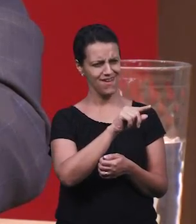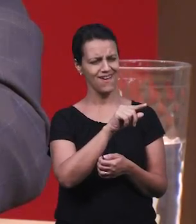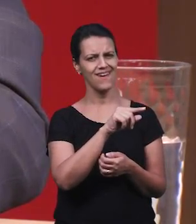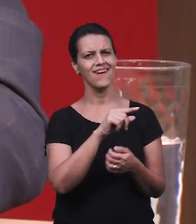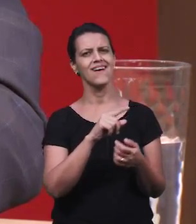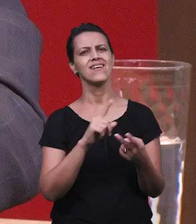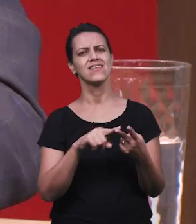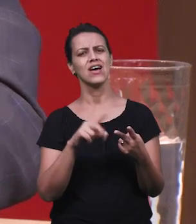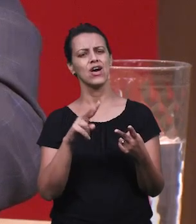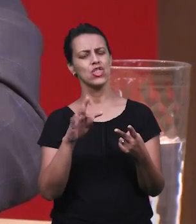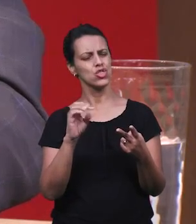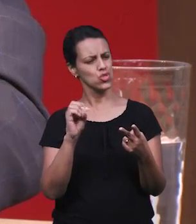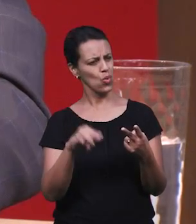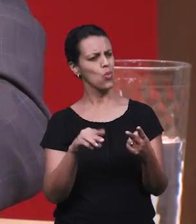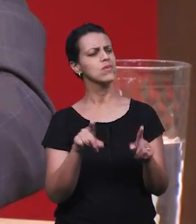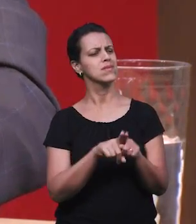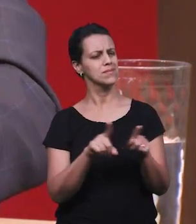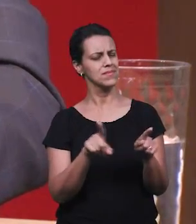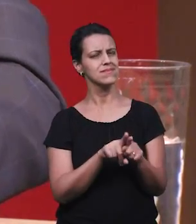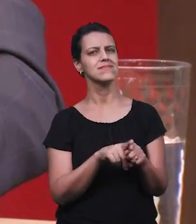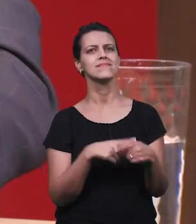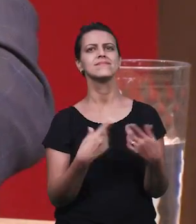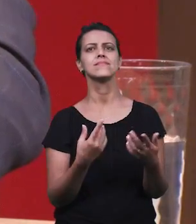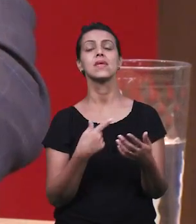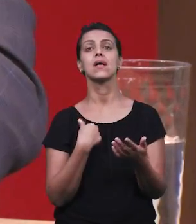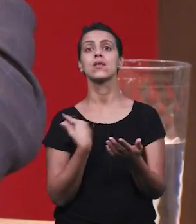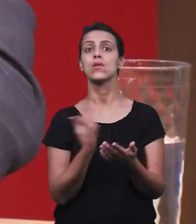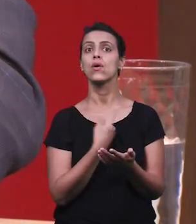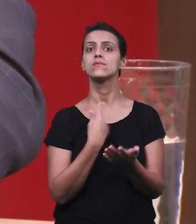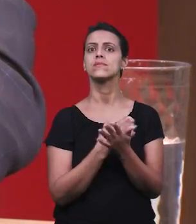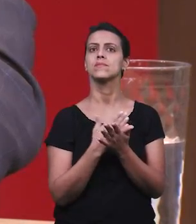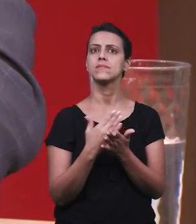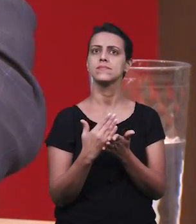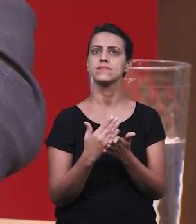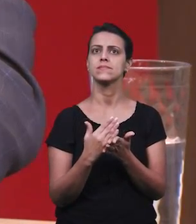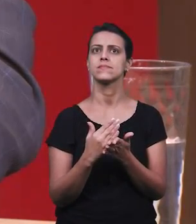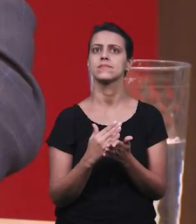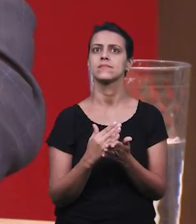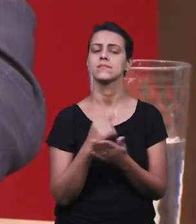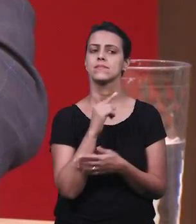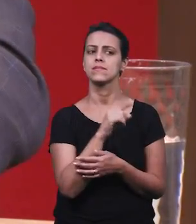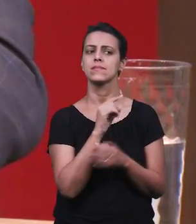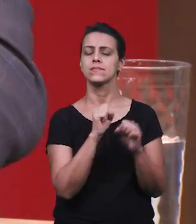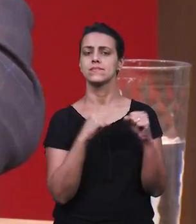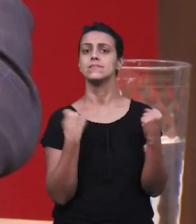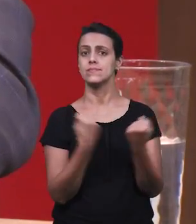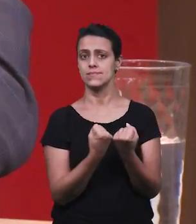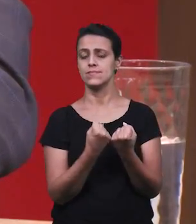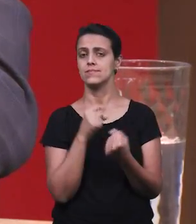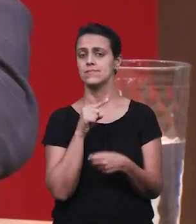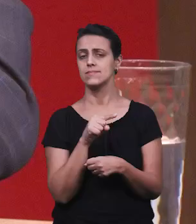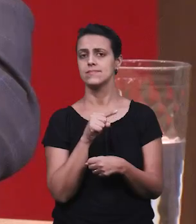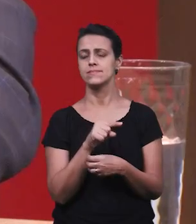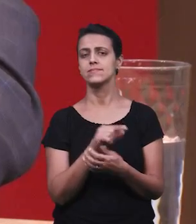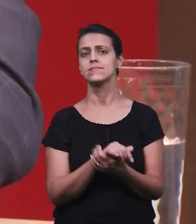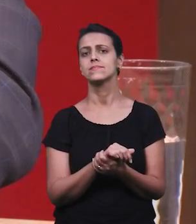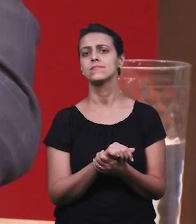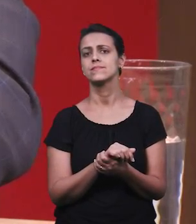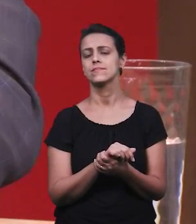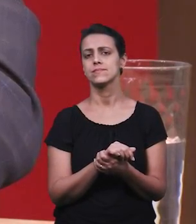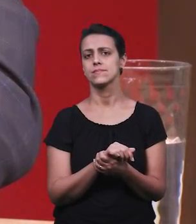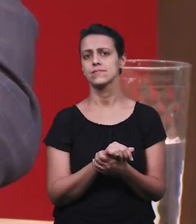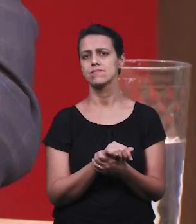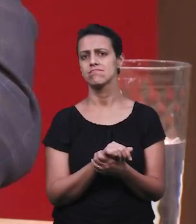Wilson também. Tom Wilson também, Tom Wilson. Aí, quando nós começamos o seminário ali e tal, um